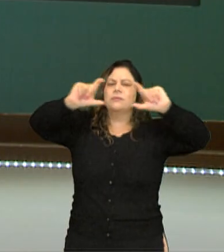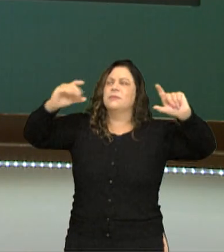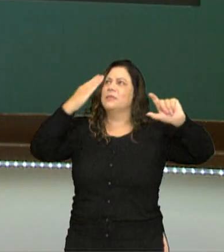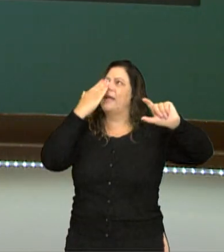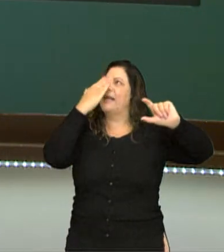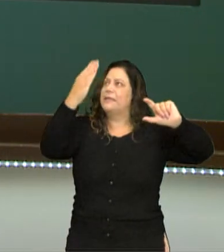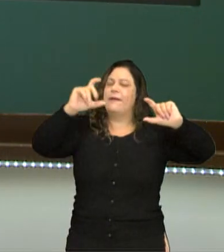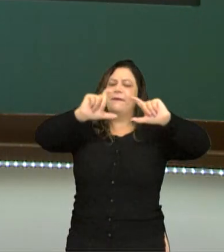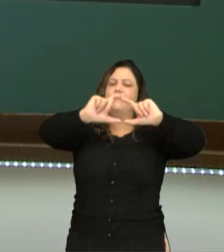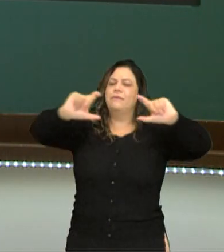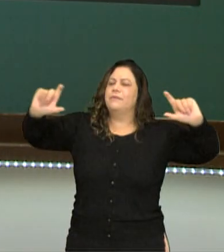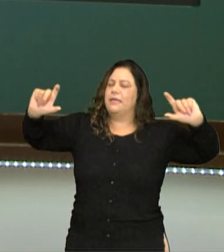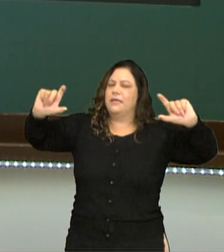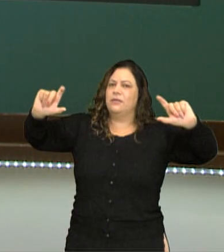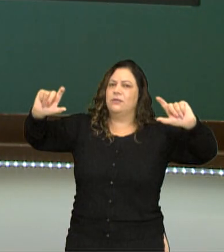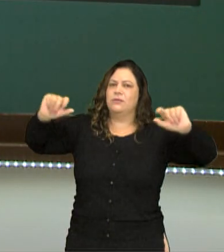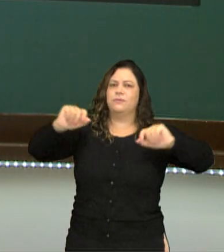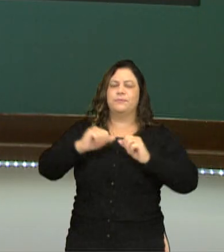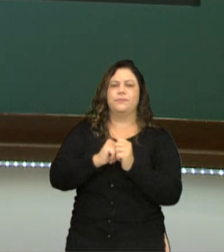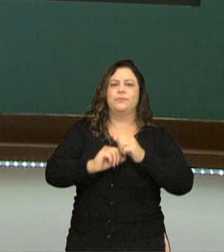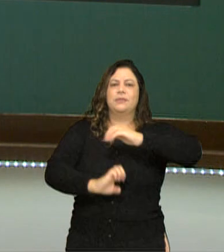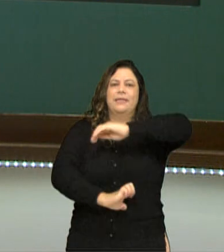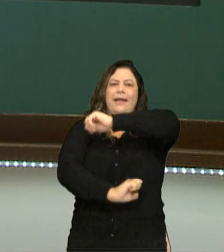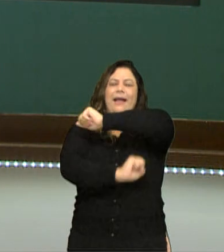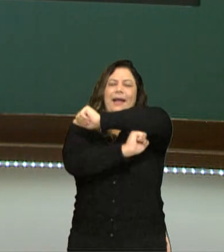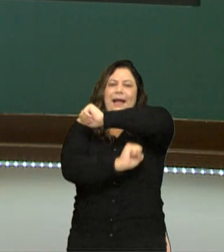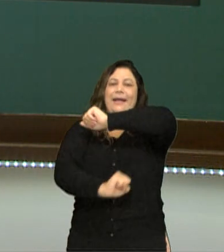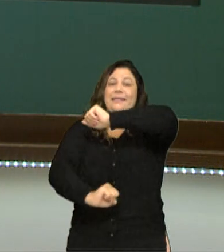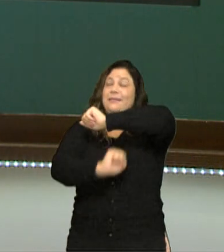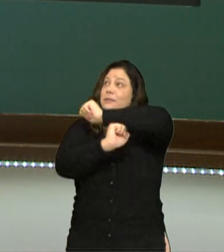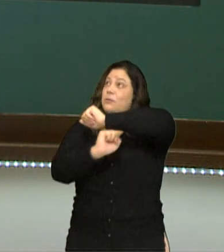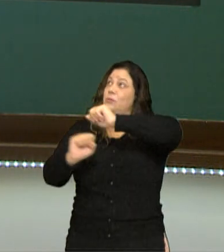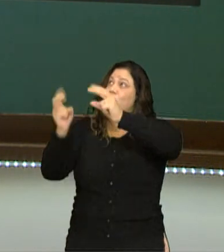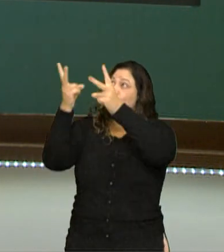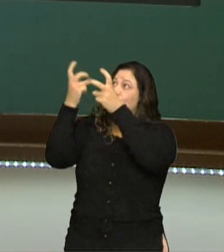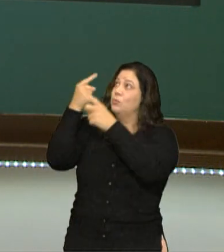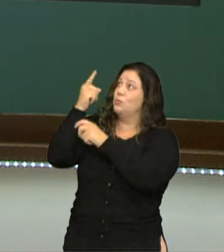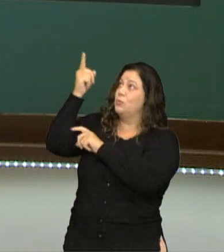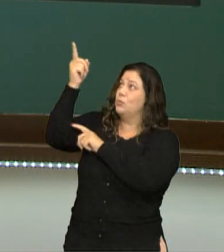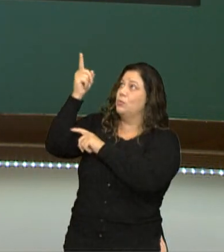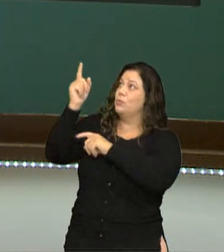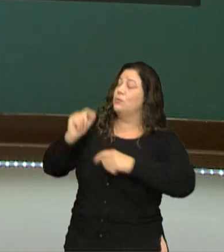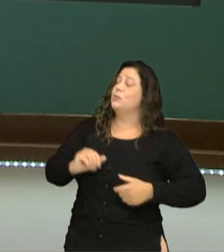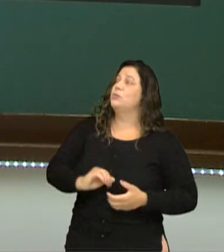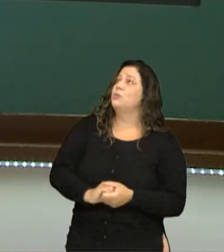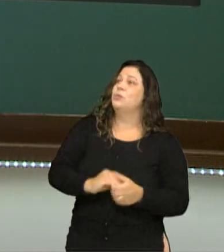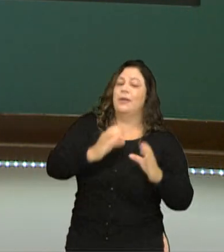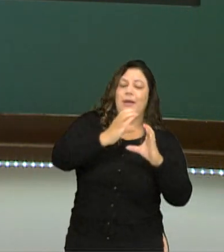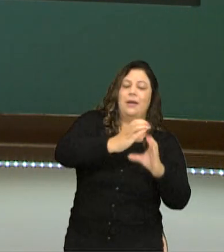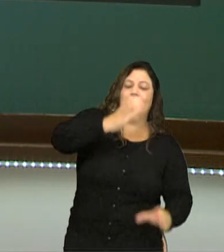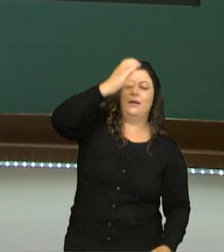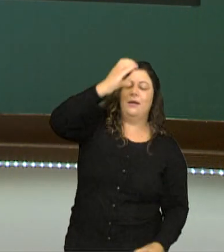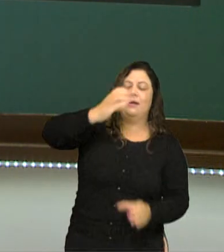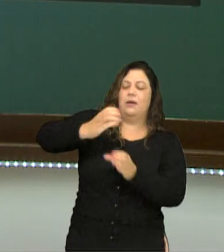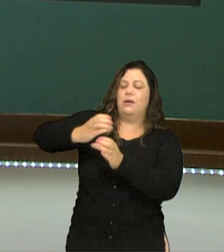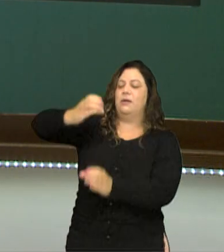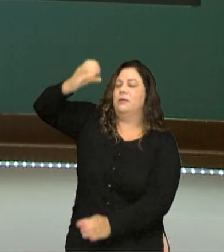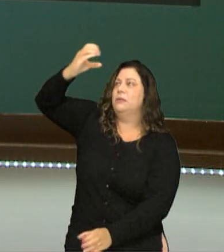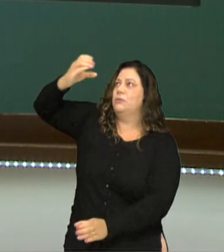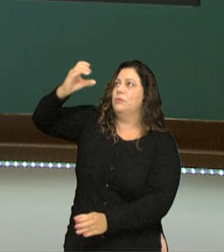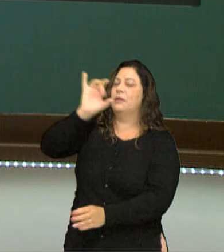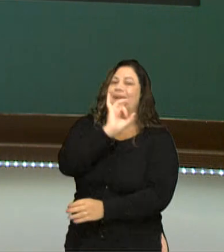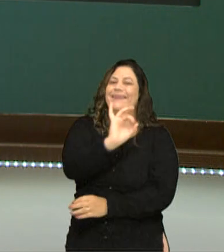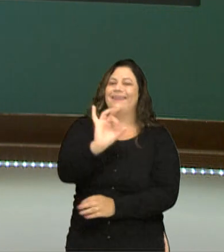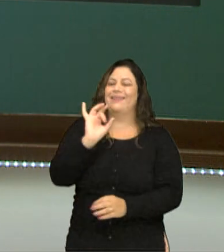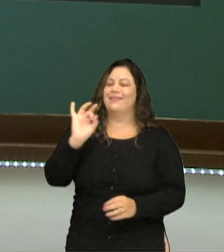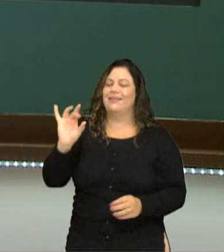né? Então, a estrutura aqui, né, o entablamento, tá aqui a estrutura. As colunas, que cada um vai ter um estilo, né?